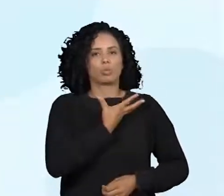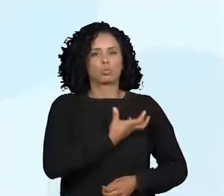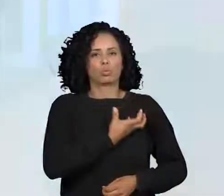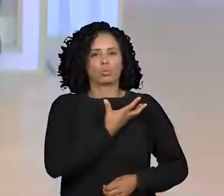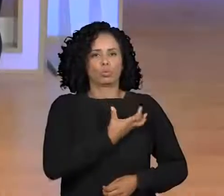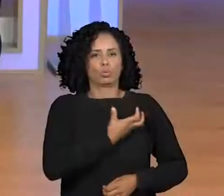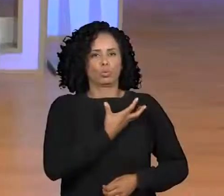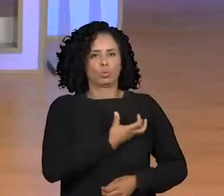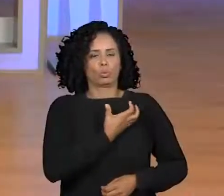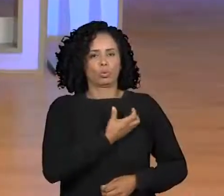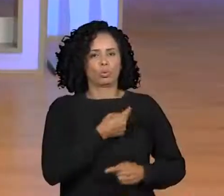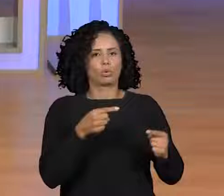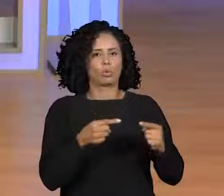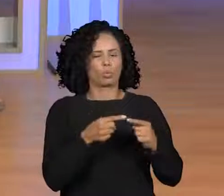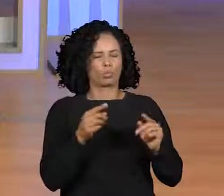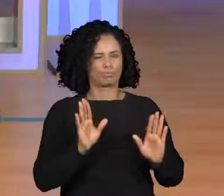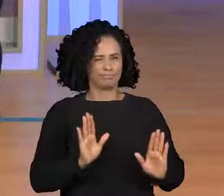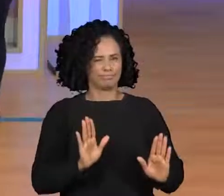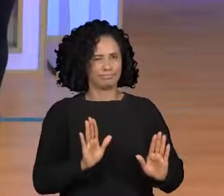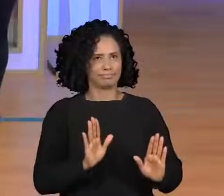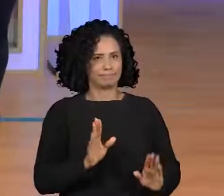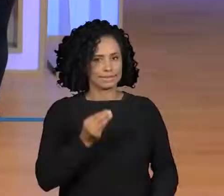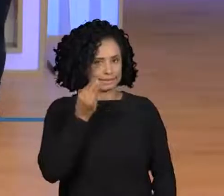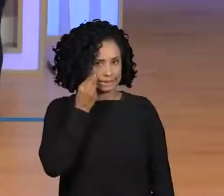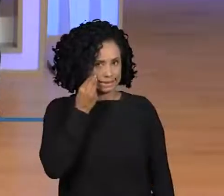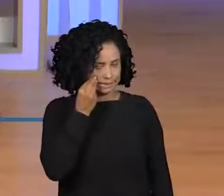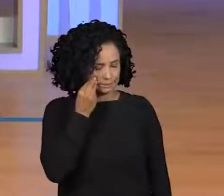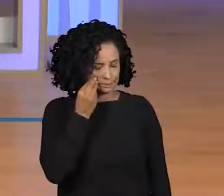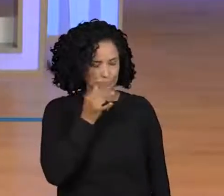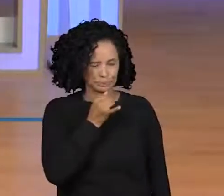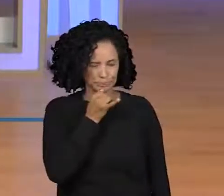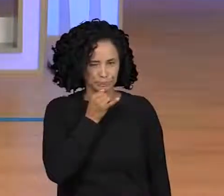Oi? Vamos ver. Ó,